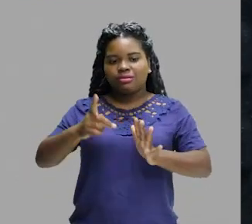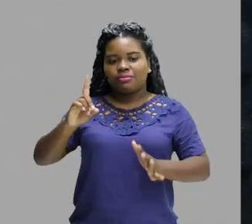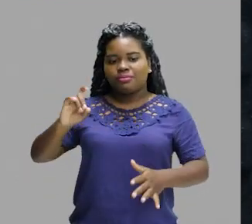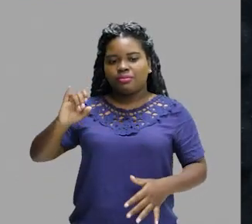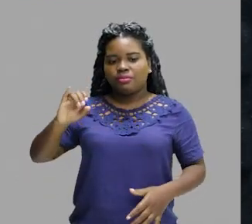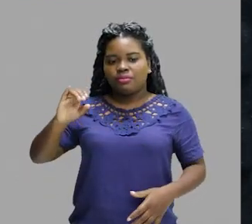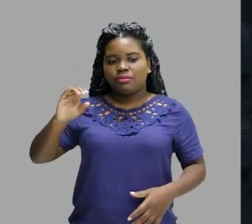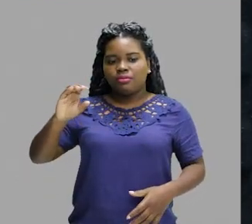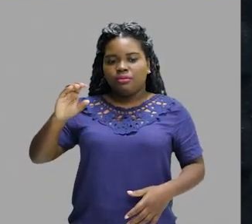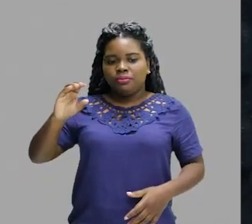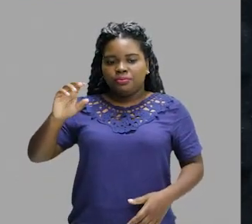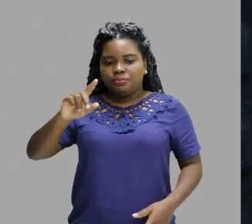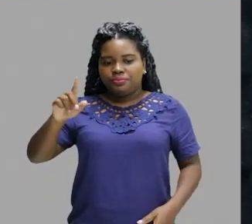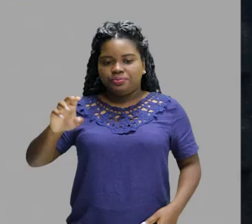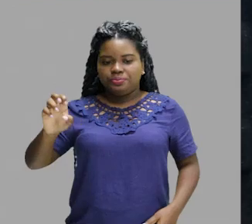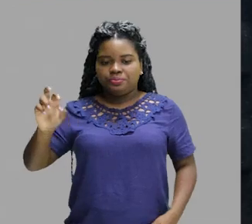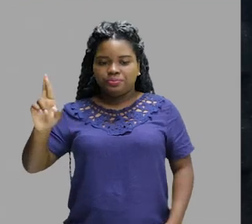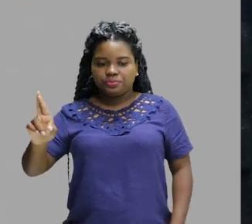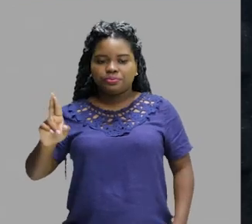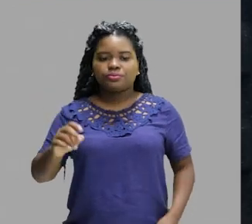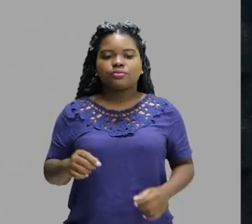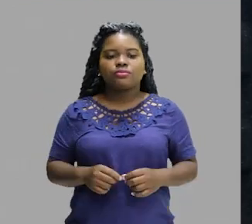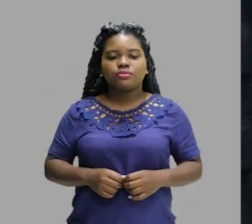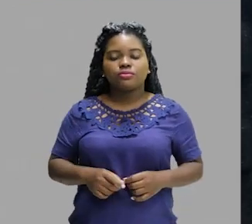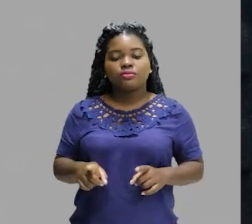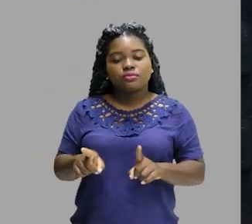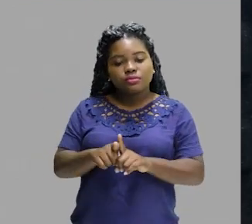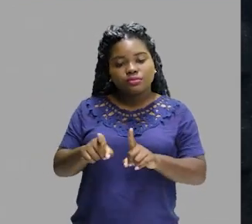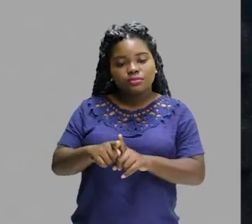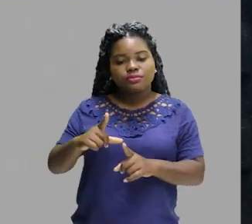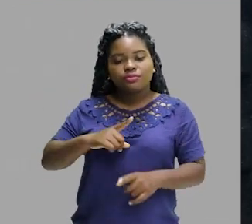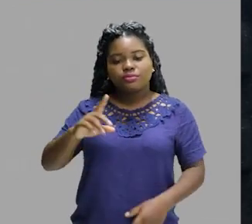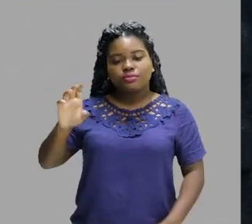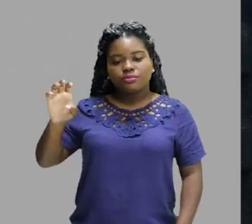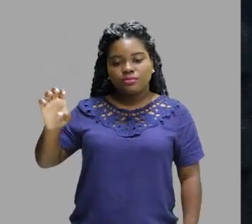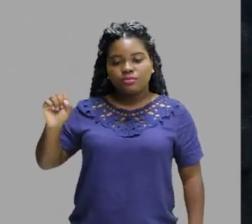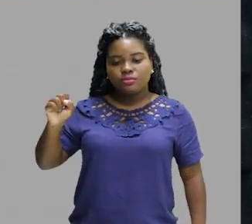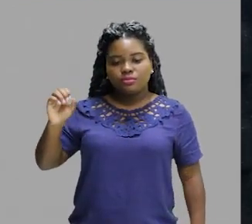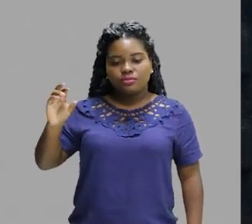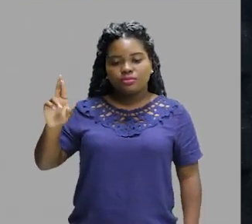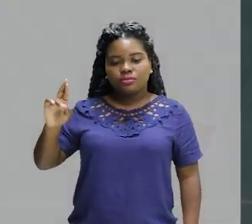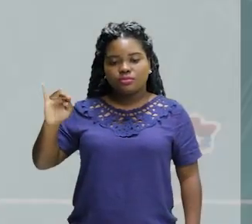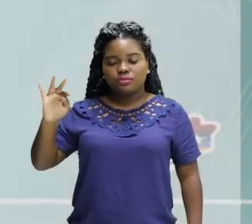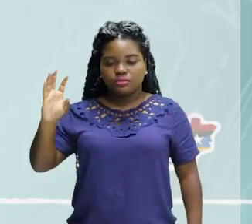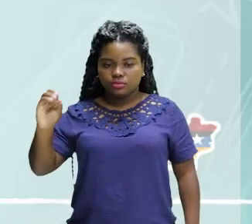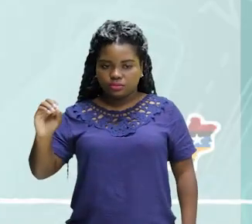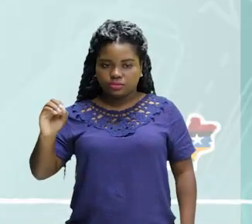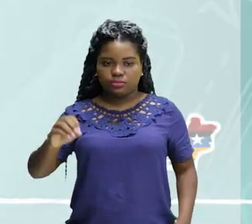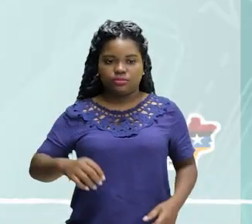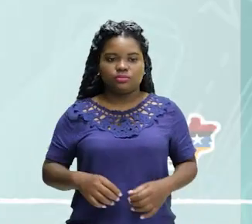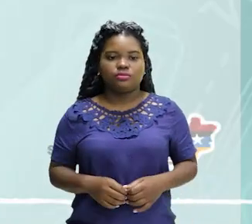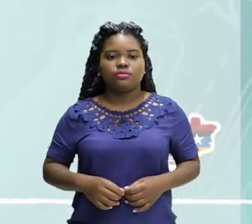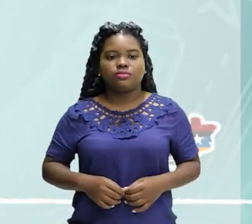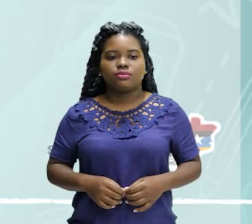tá? Dicho. Escrever, escrito.